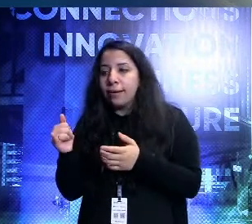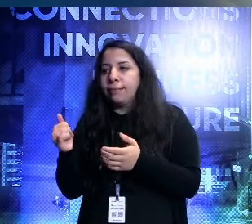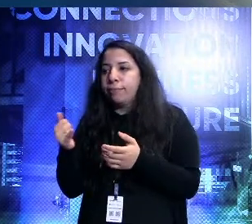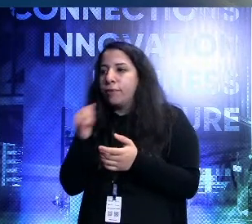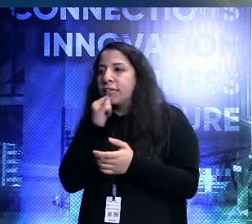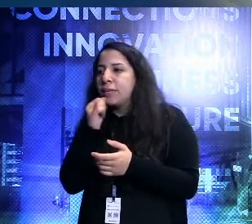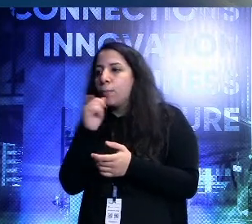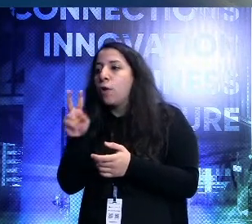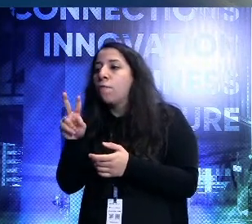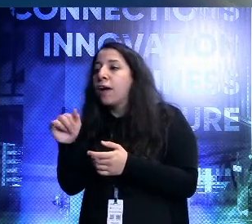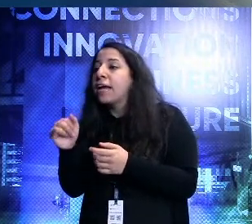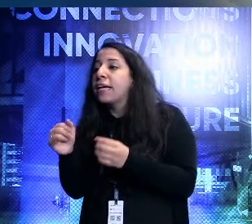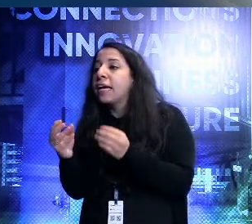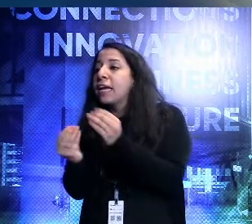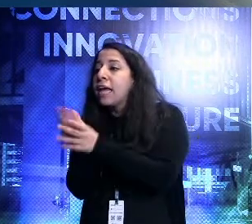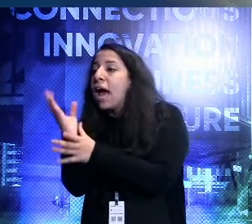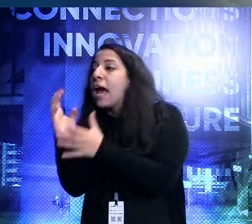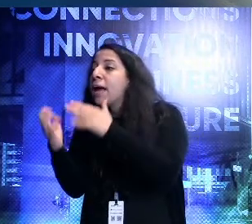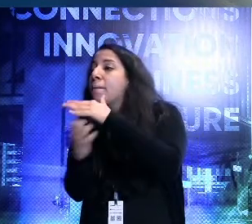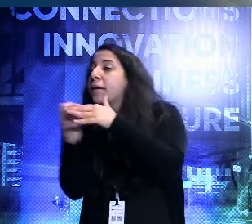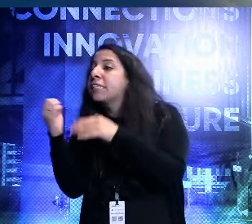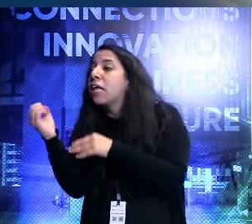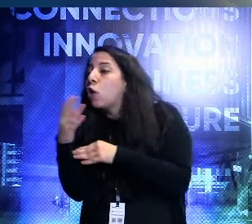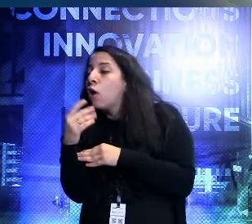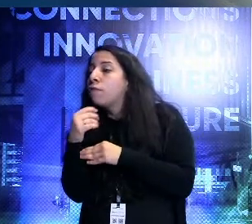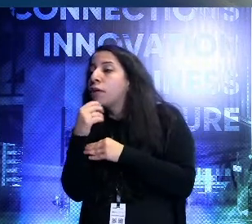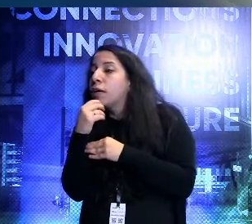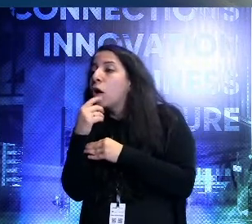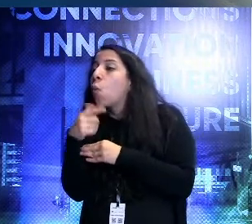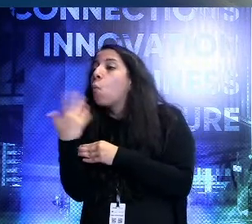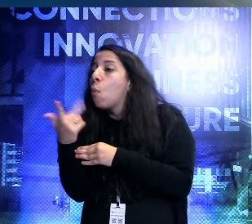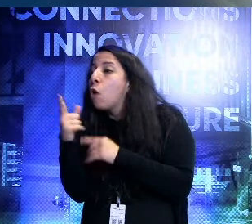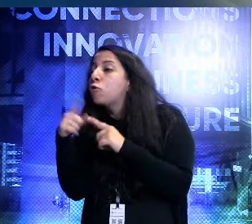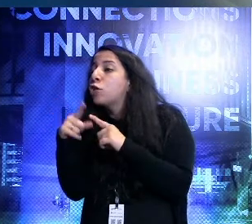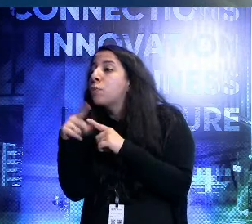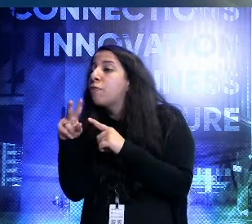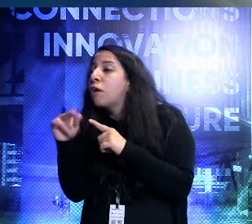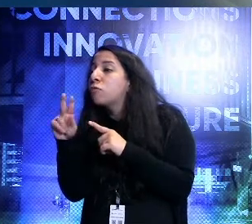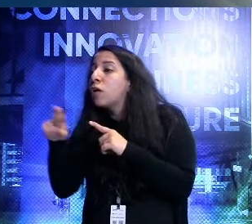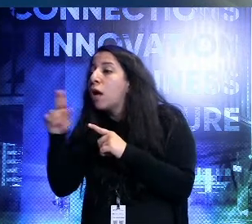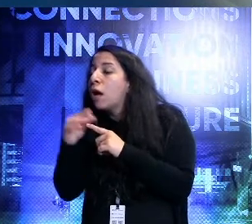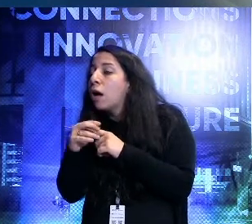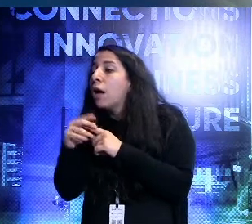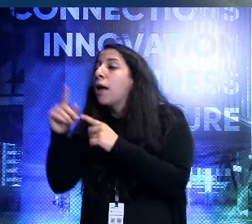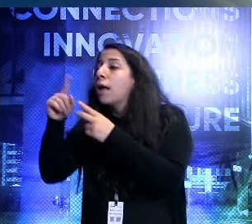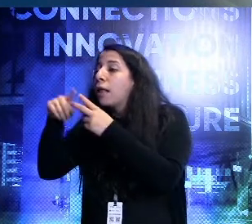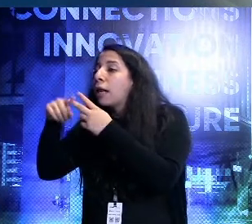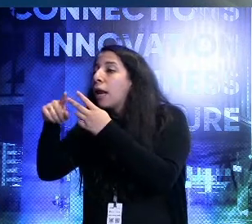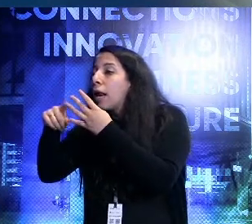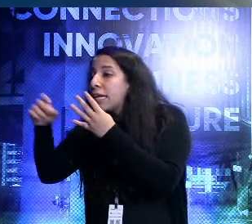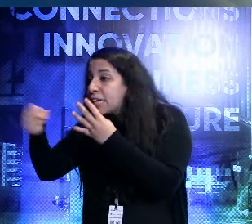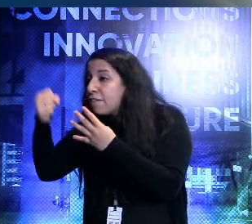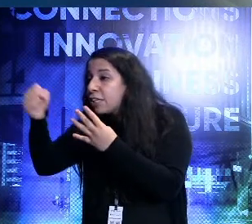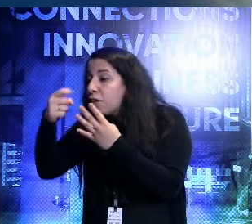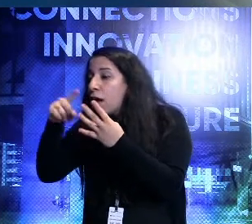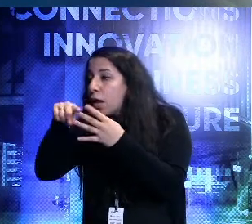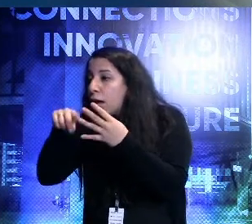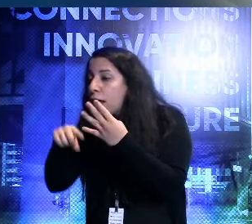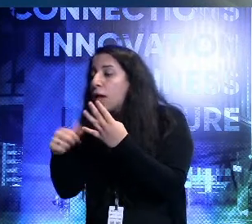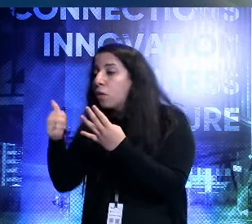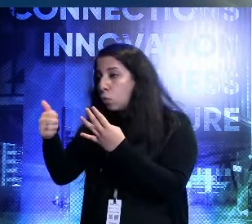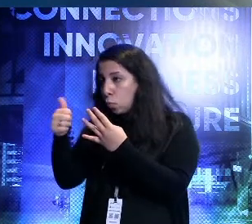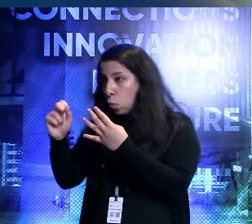franquias de 4, 5 tipos diferentes. Então, nesse sentido, nesse caso, vai fazer muito sentido a gente usar